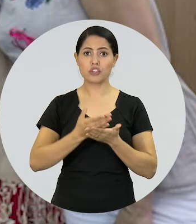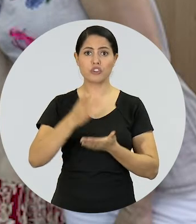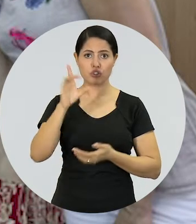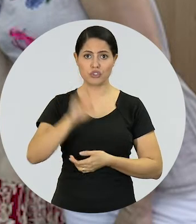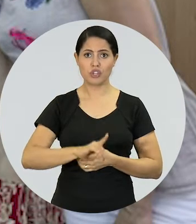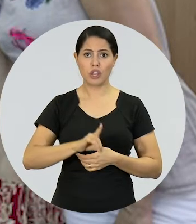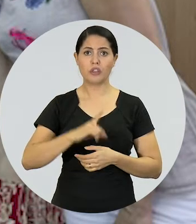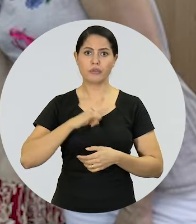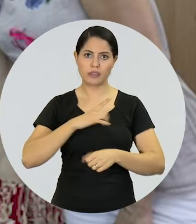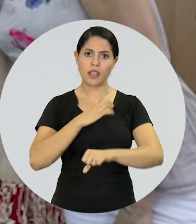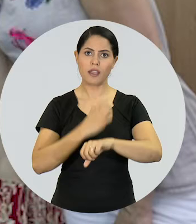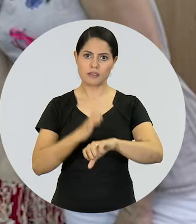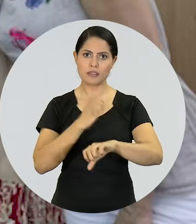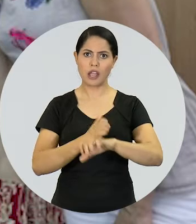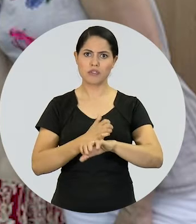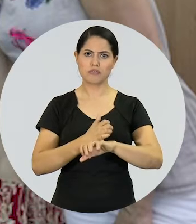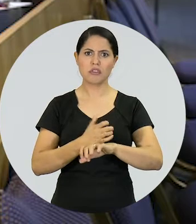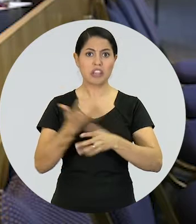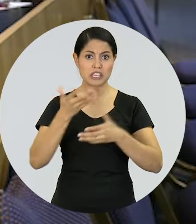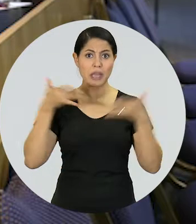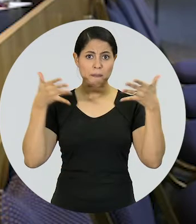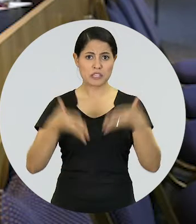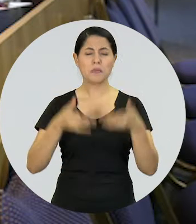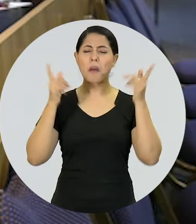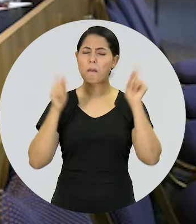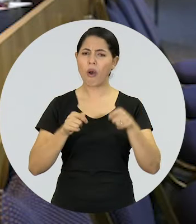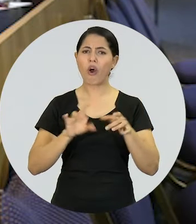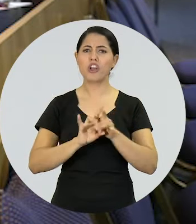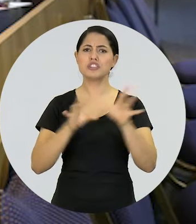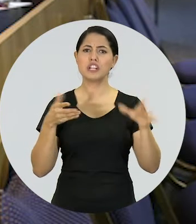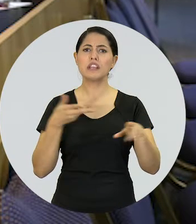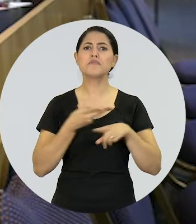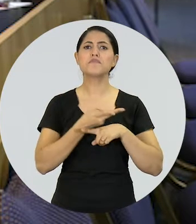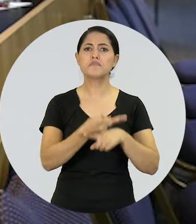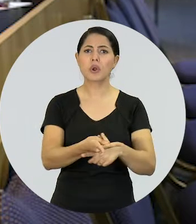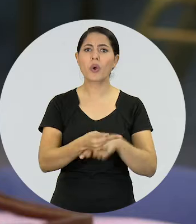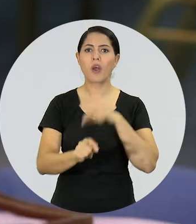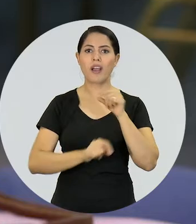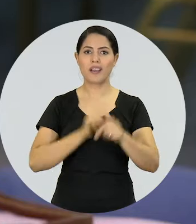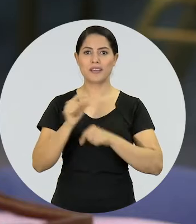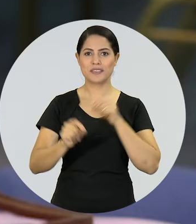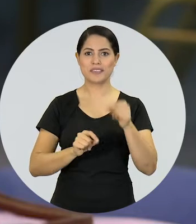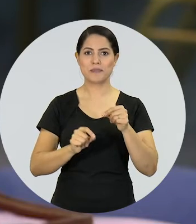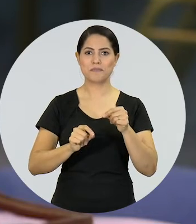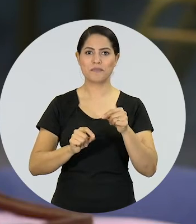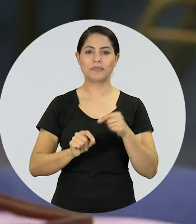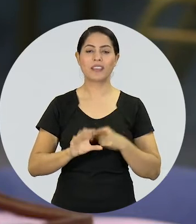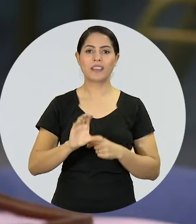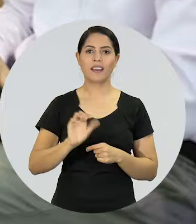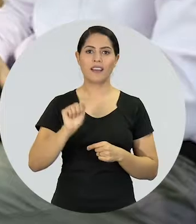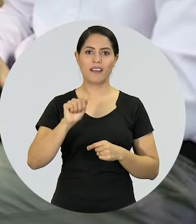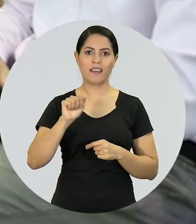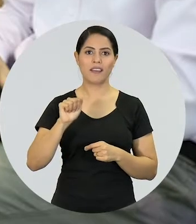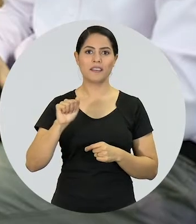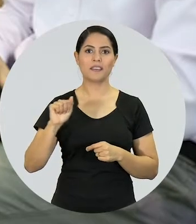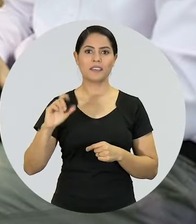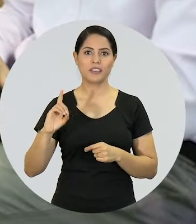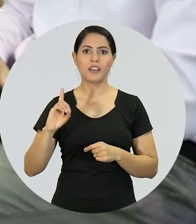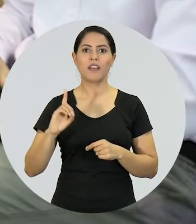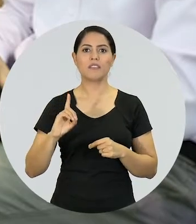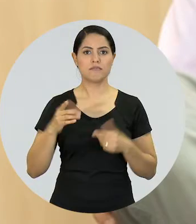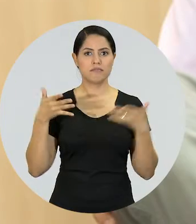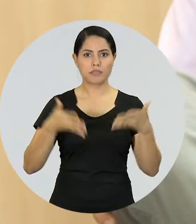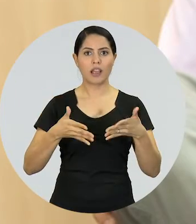às estudantes de direito que fazem estágio. Para participar, basta procurar a Caixa de Assistência dos Advogados, agendar